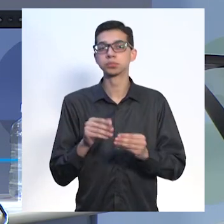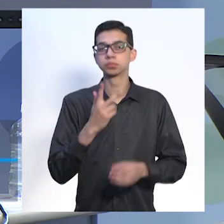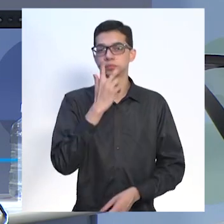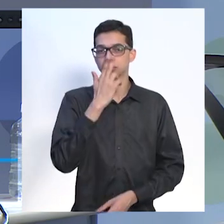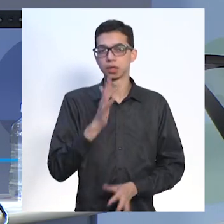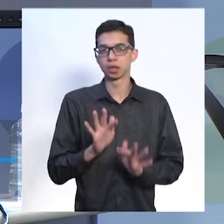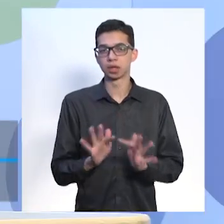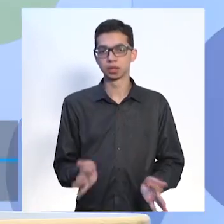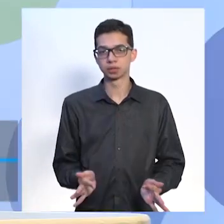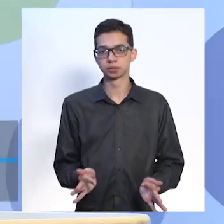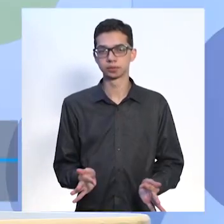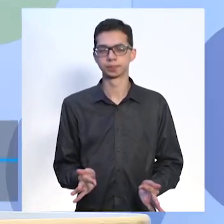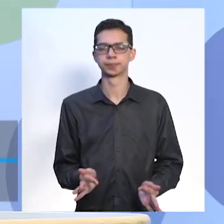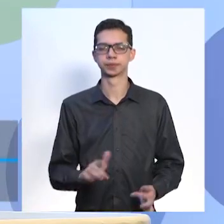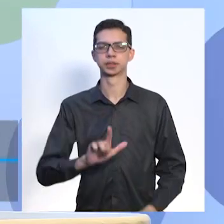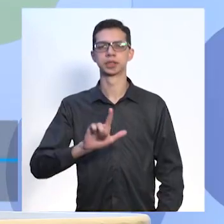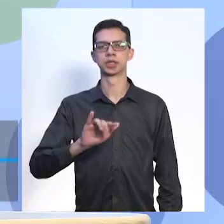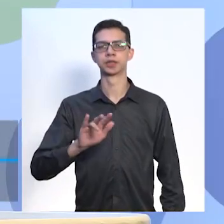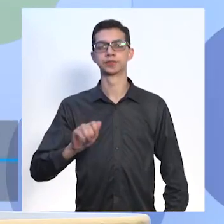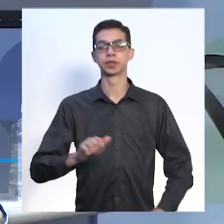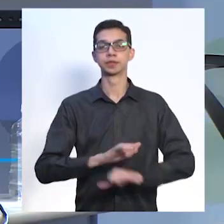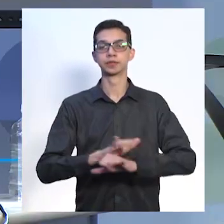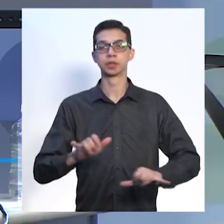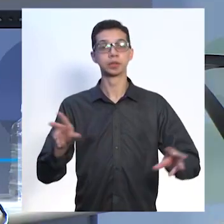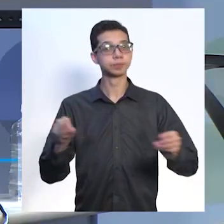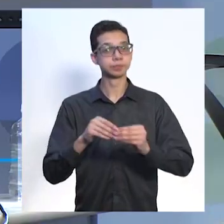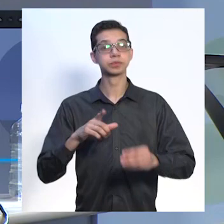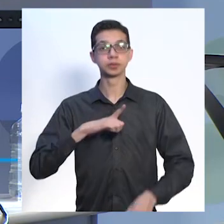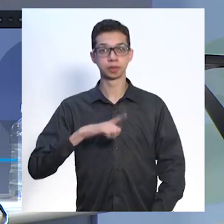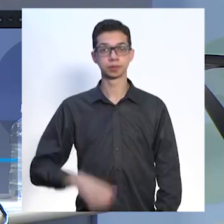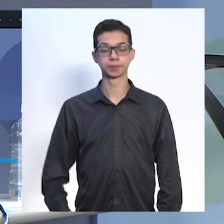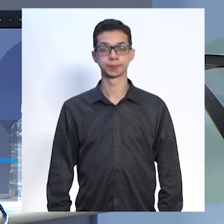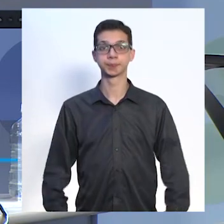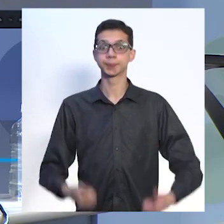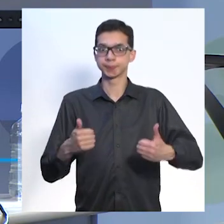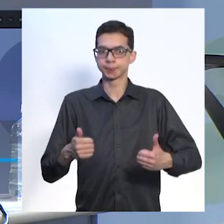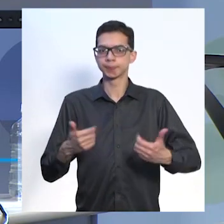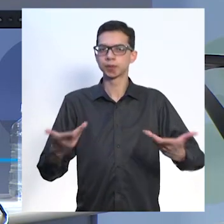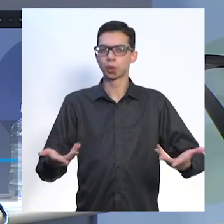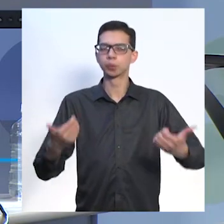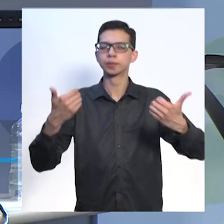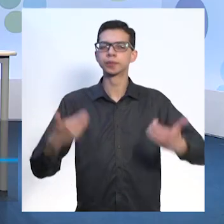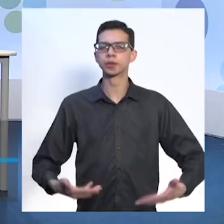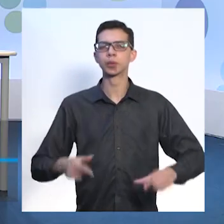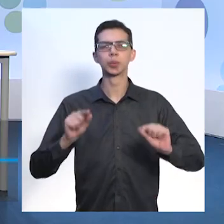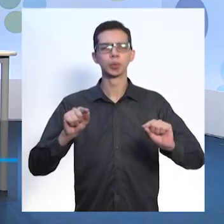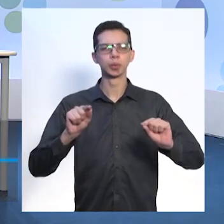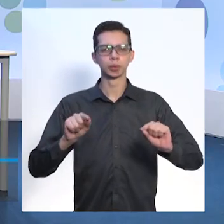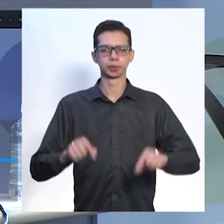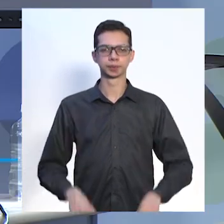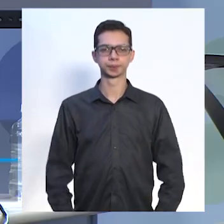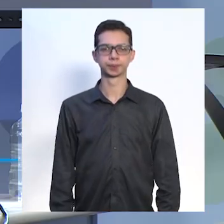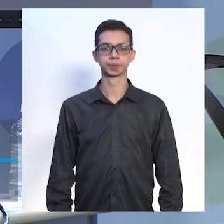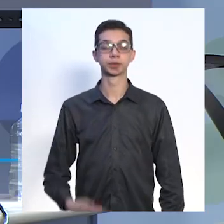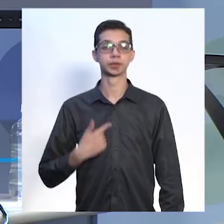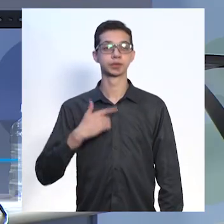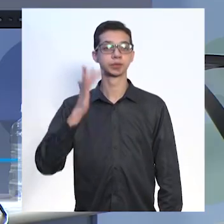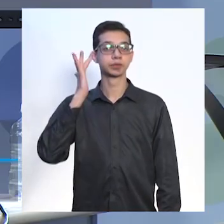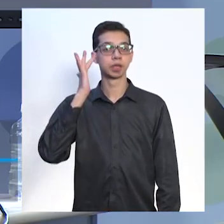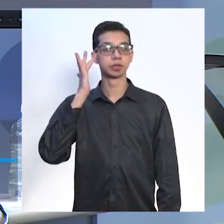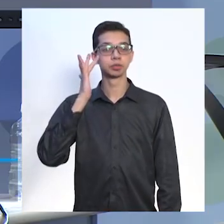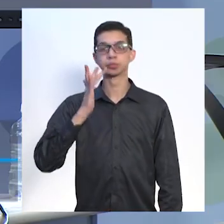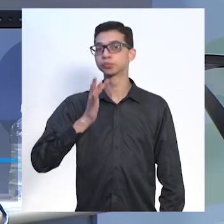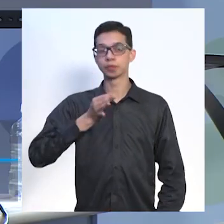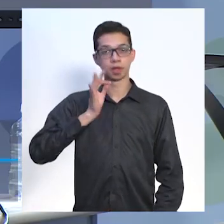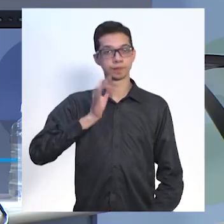E a Lívia colocou, porque está resumida. muito bem. Aí a gente tem que pontuar o seguinte. Eu acho que eles não tomaram café